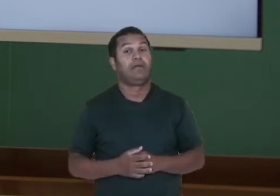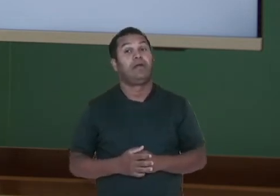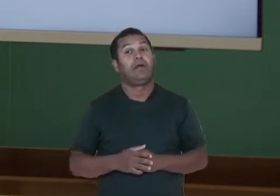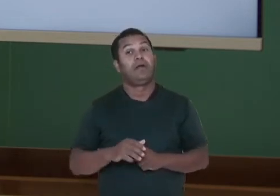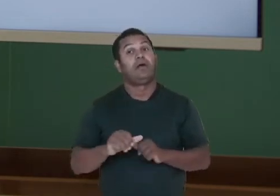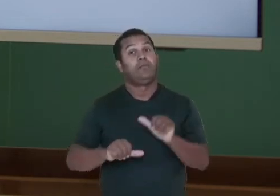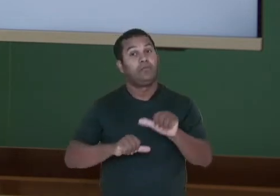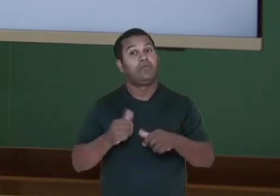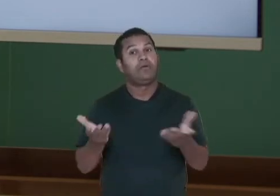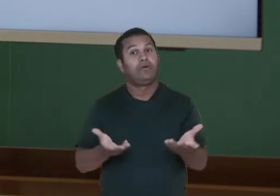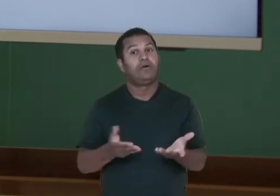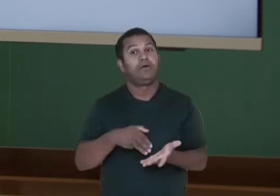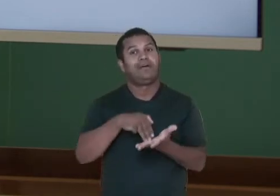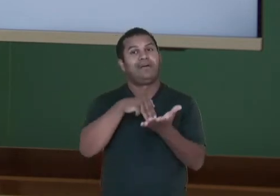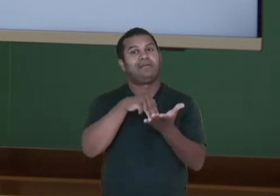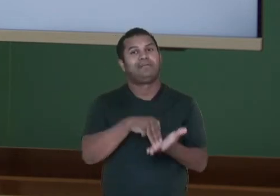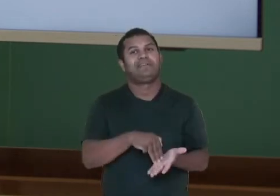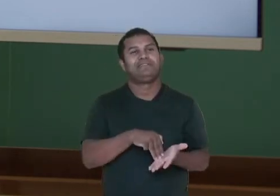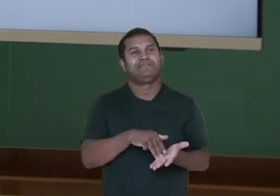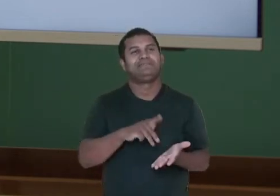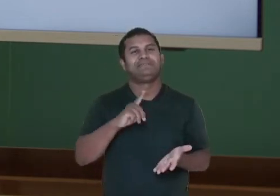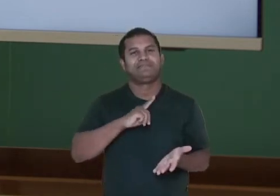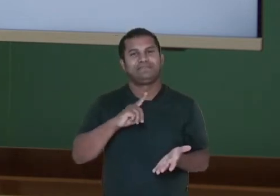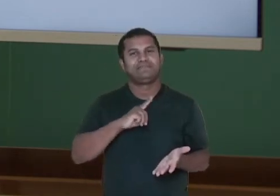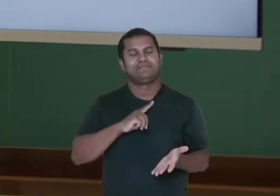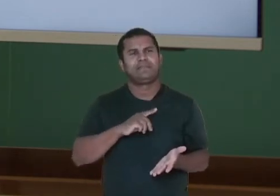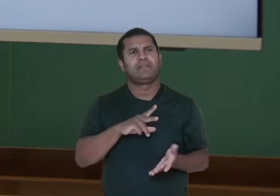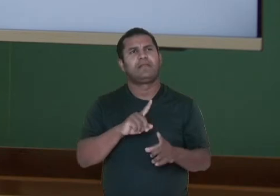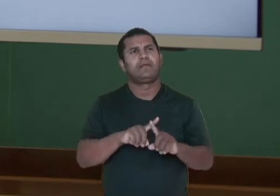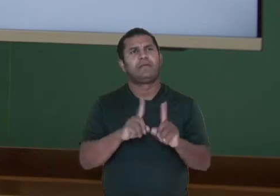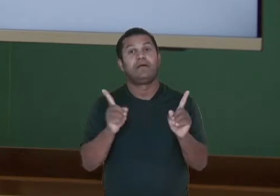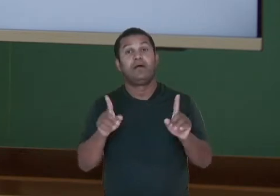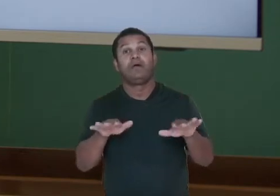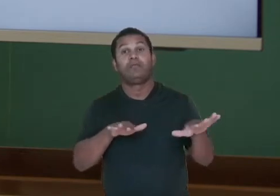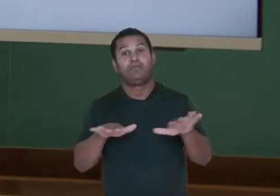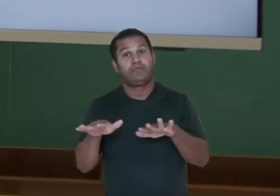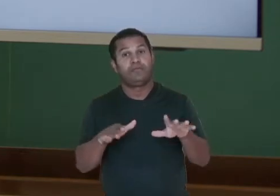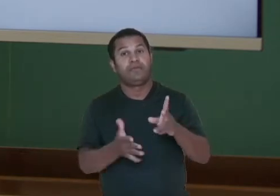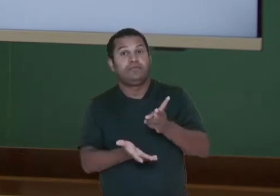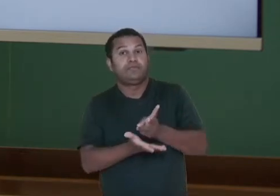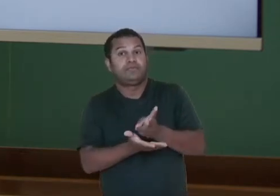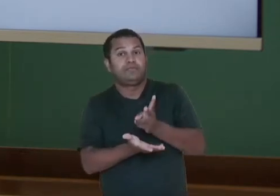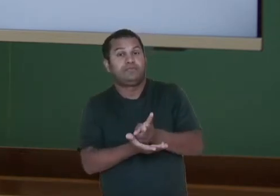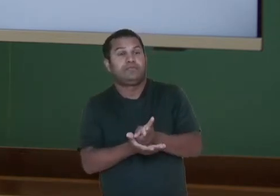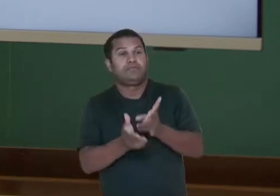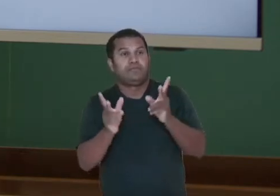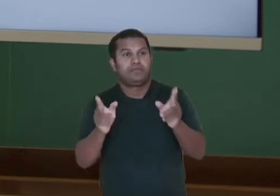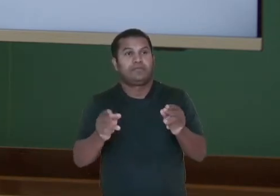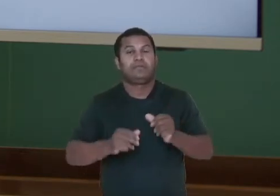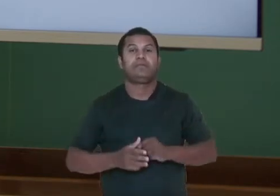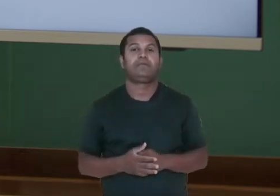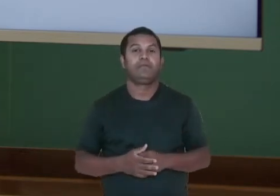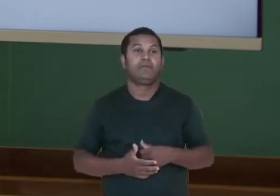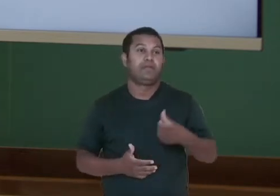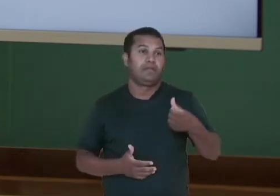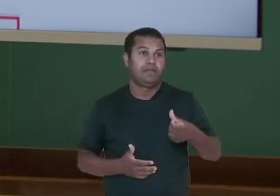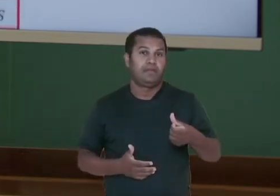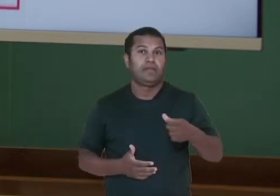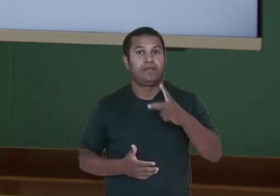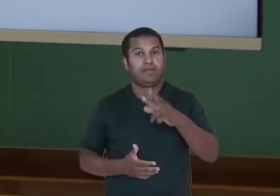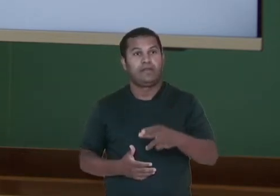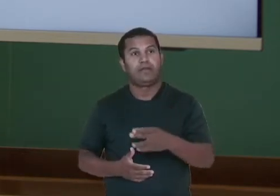massa, certo? E a quantidade de movimento permanece a mesma. Então, substituindo aqui, eu vou ter 6 é igual a 4 vezes